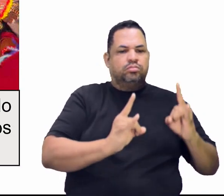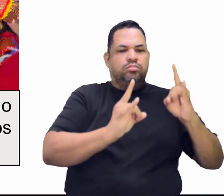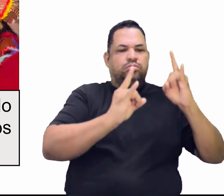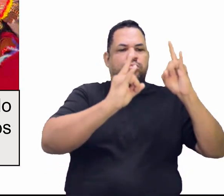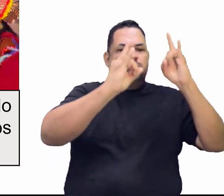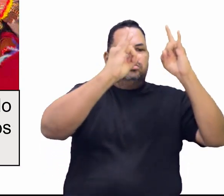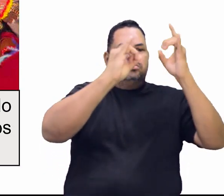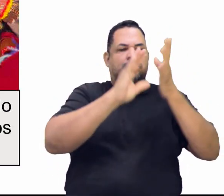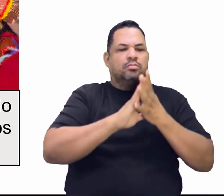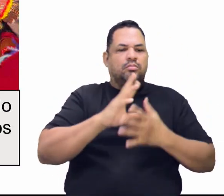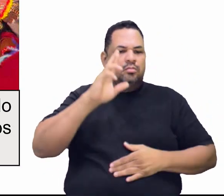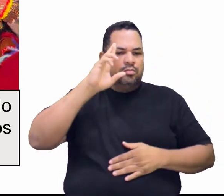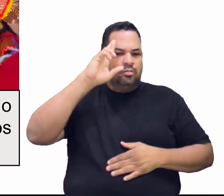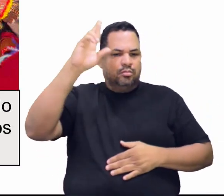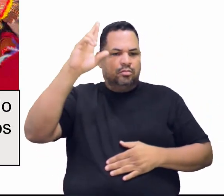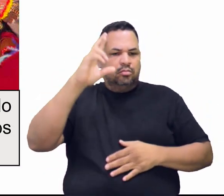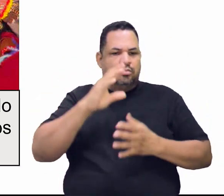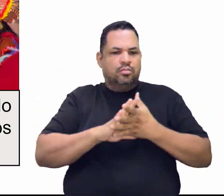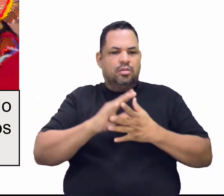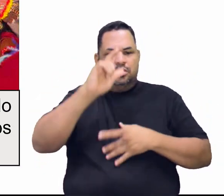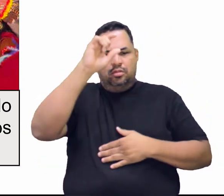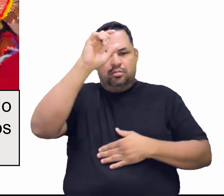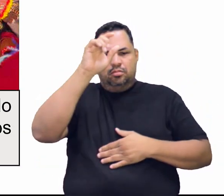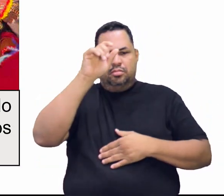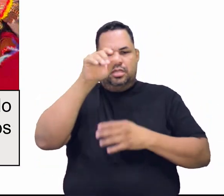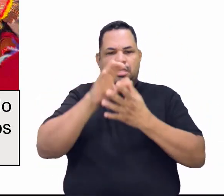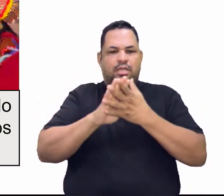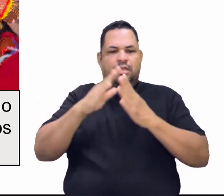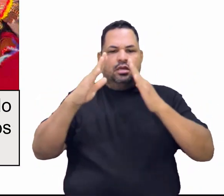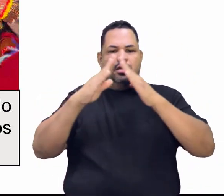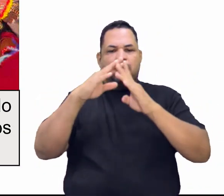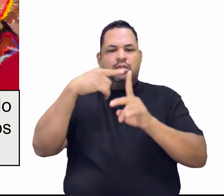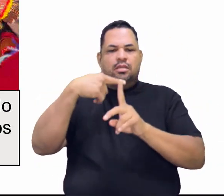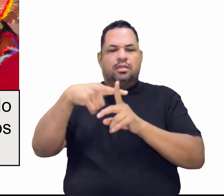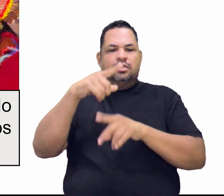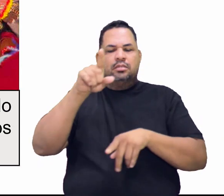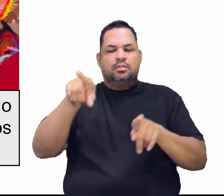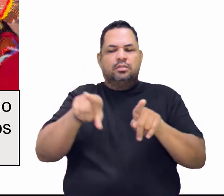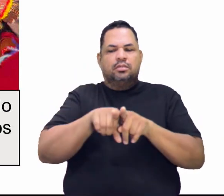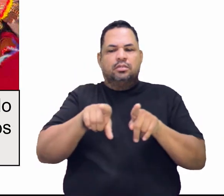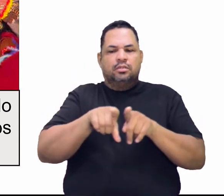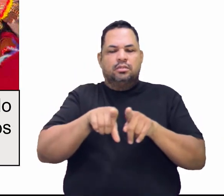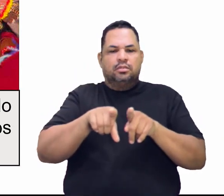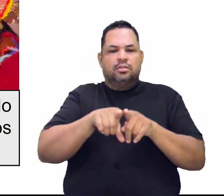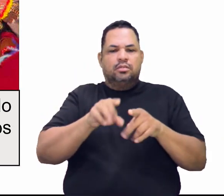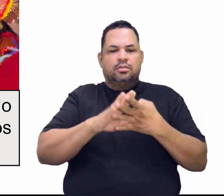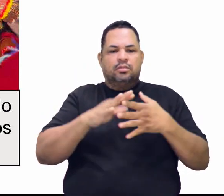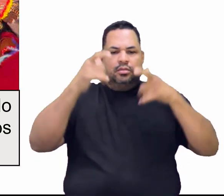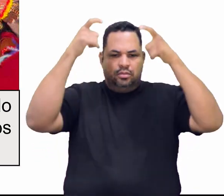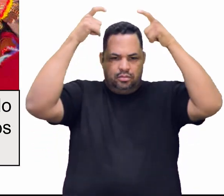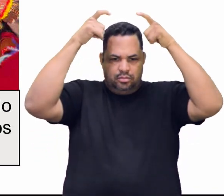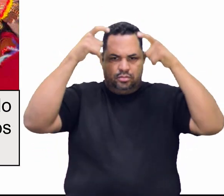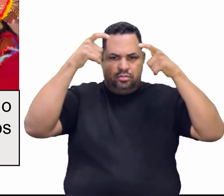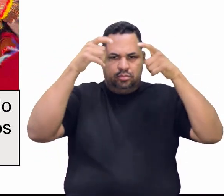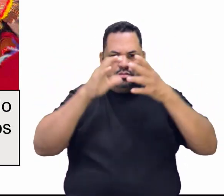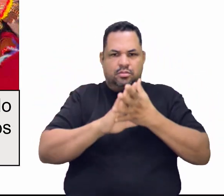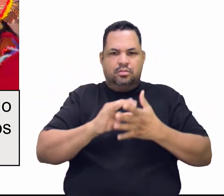construções de edificações para o senhorio, para o clero e também para o rei. Os